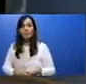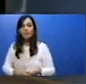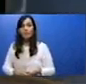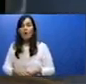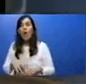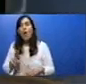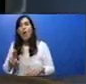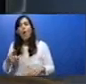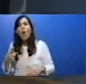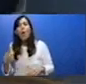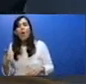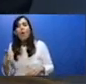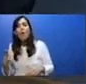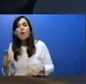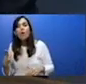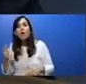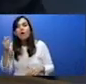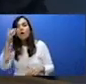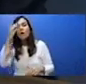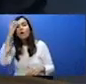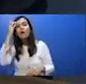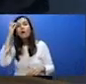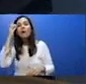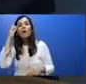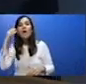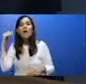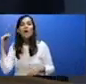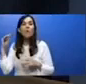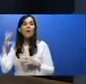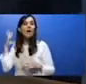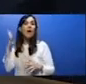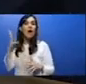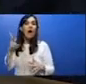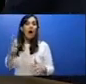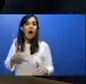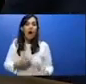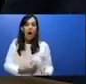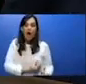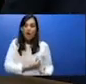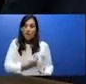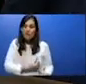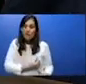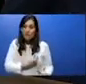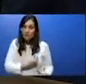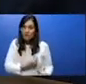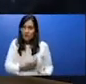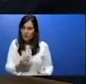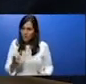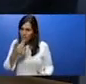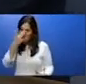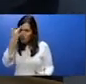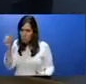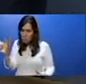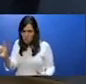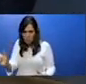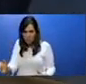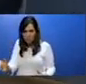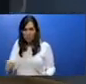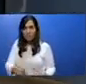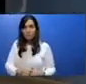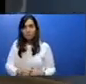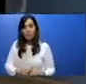uma biografia, porque relata os fatos da vida de alguém? Ou ainda que é